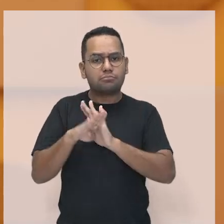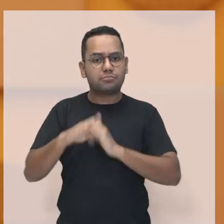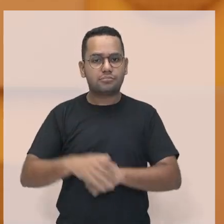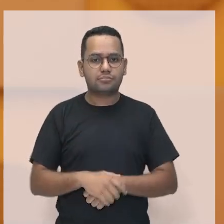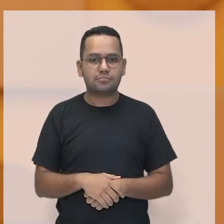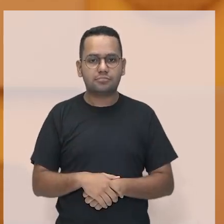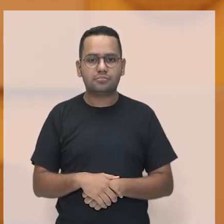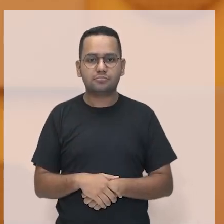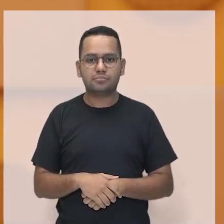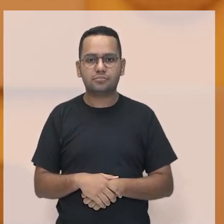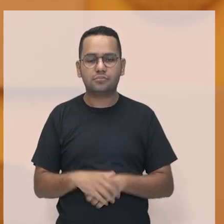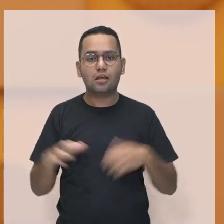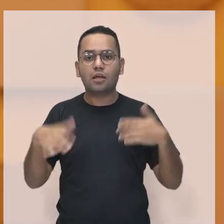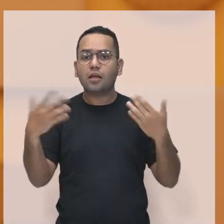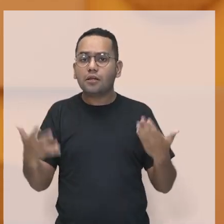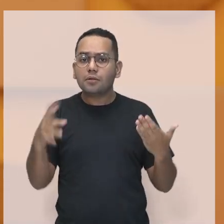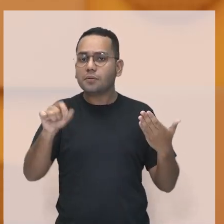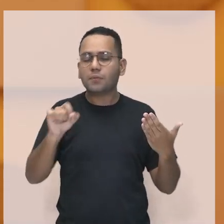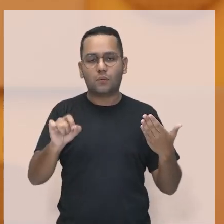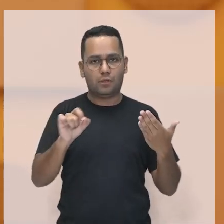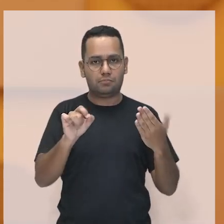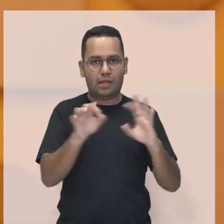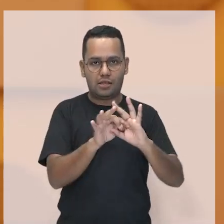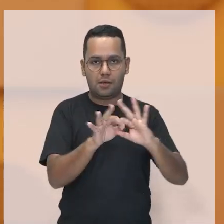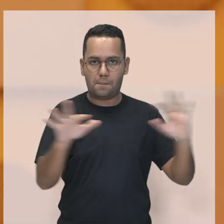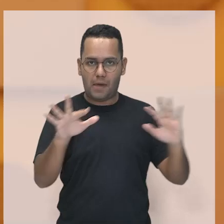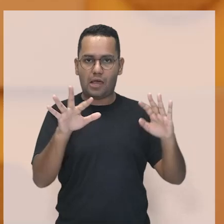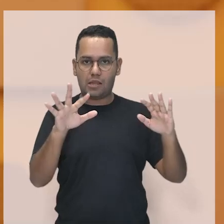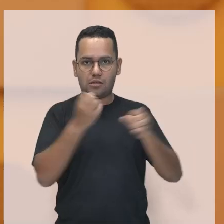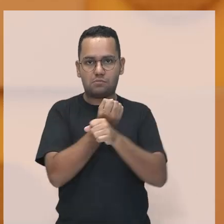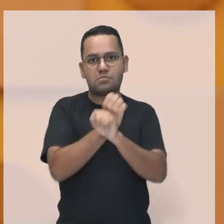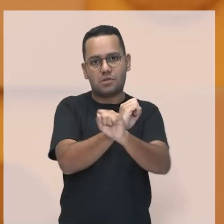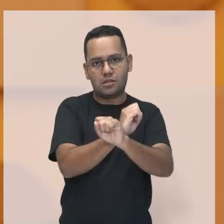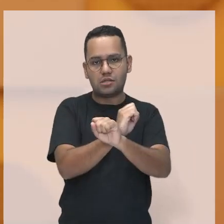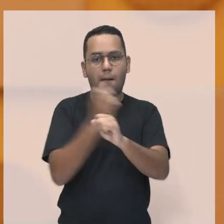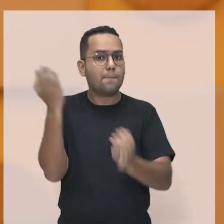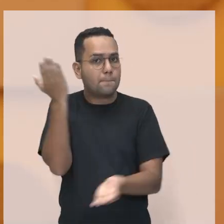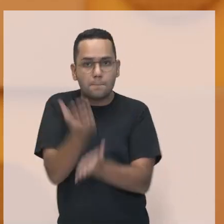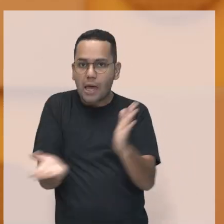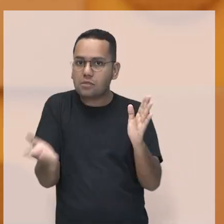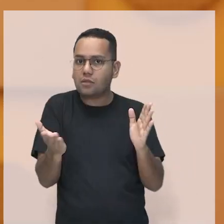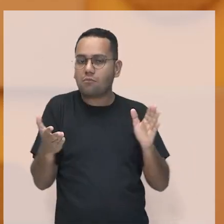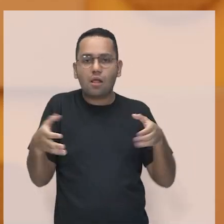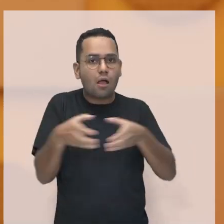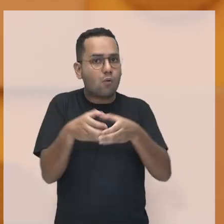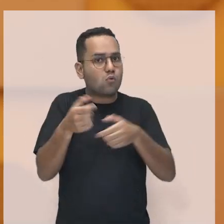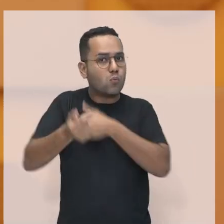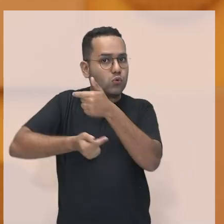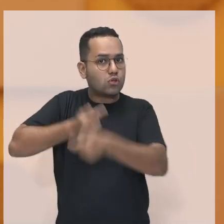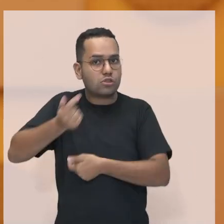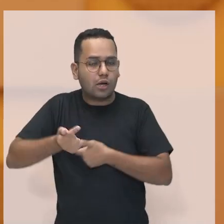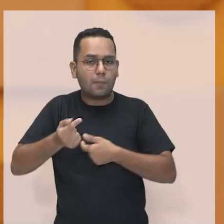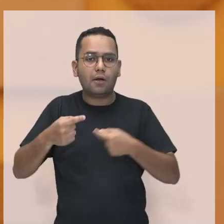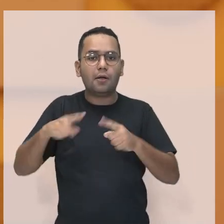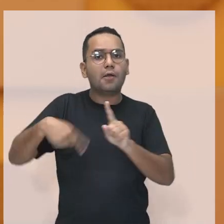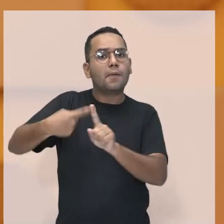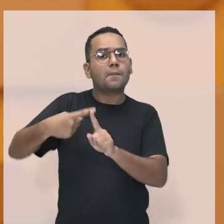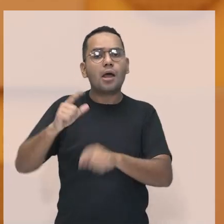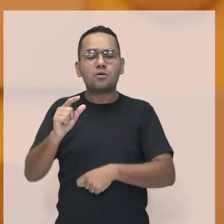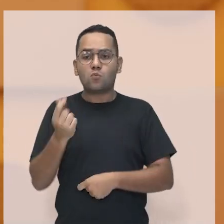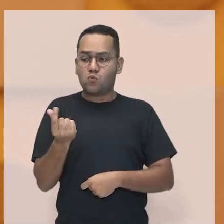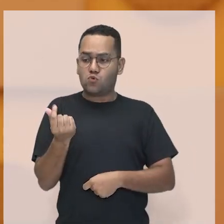eles perderam tanto a mão de obra, ali no caso escravizada, a mão de obra gratuita, e também o dinheiro que eles investiram